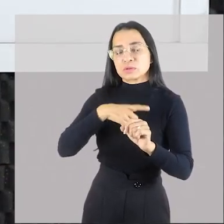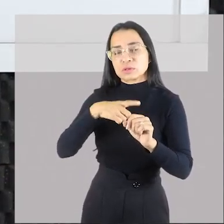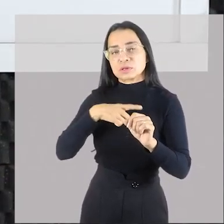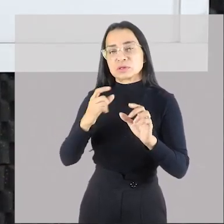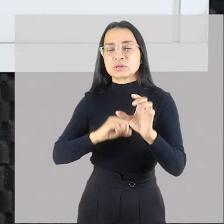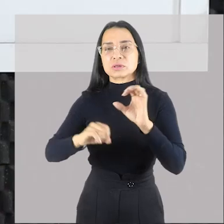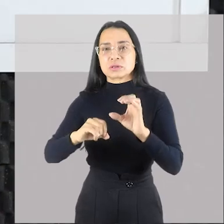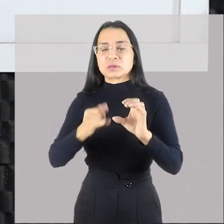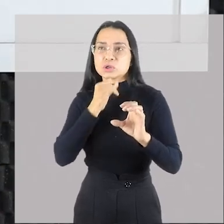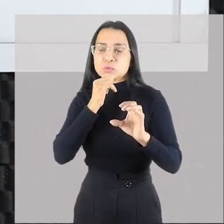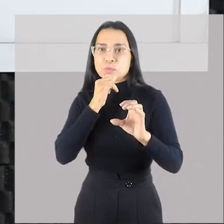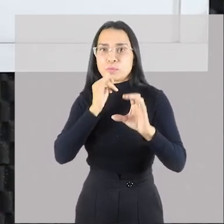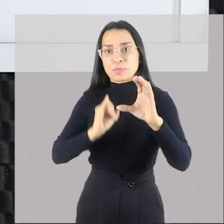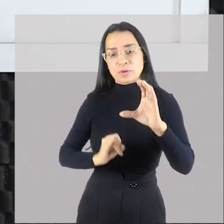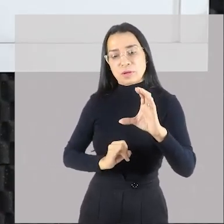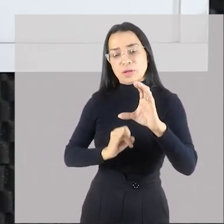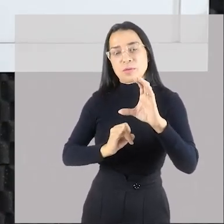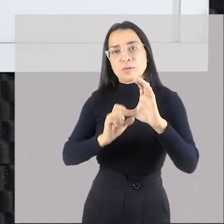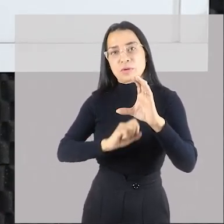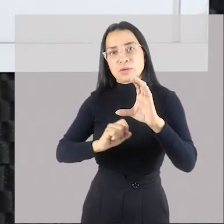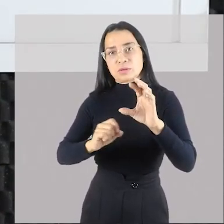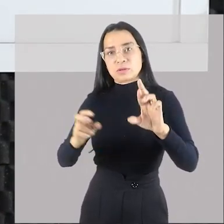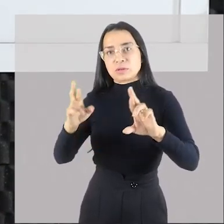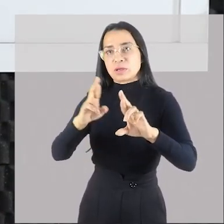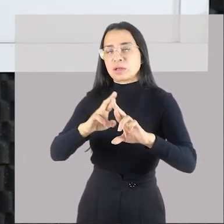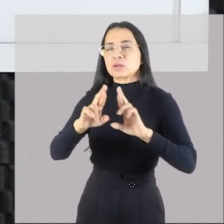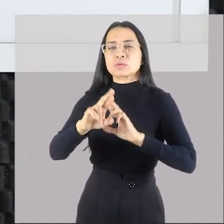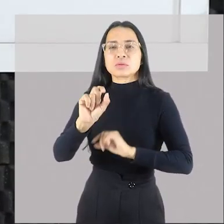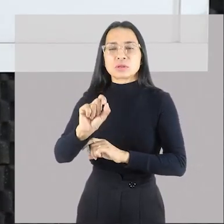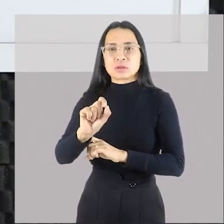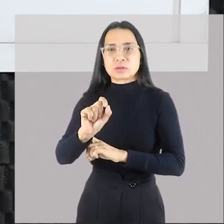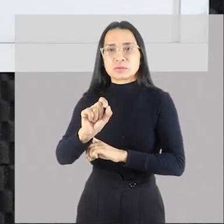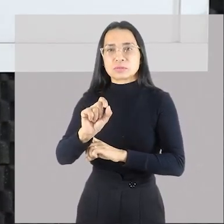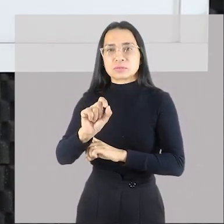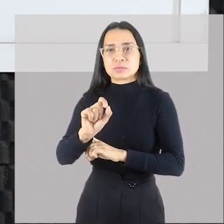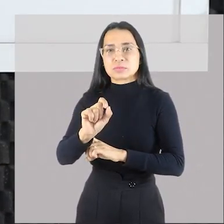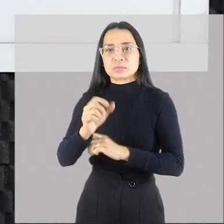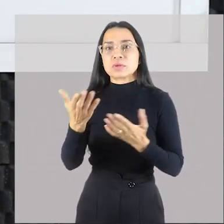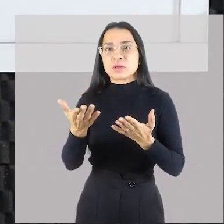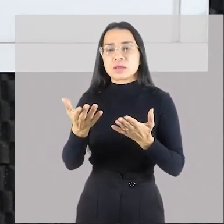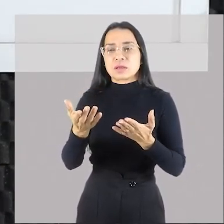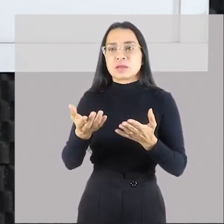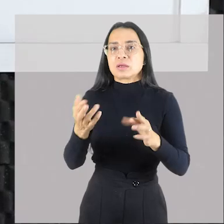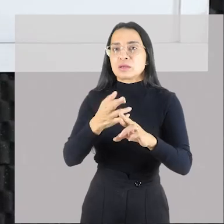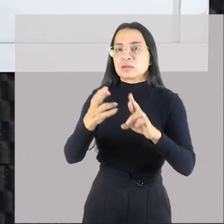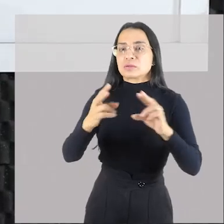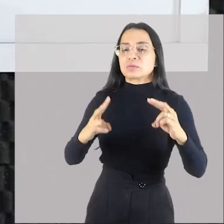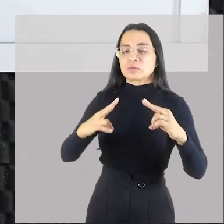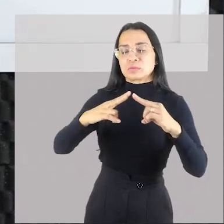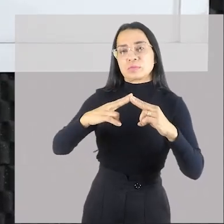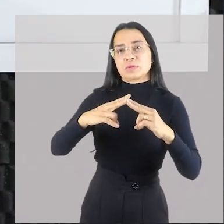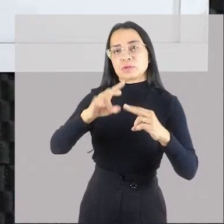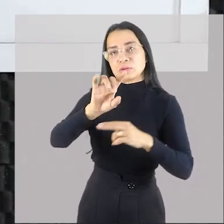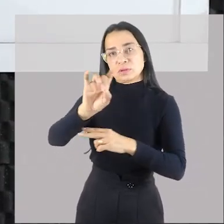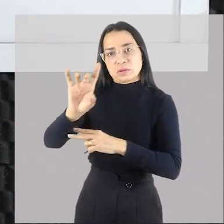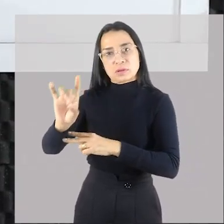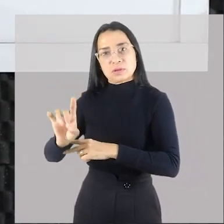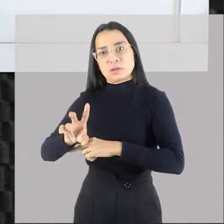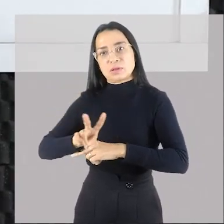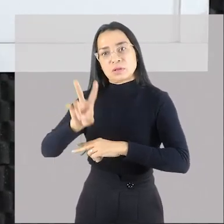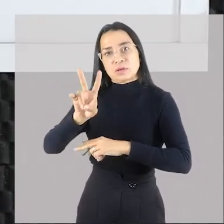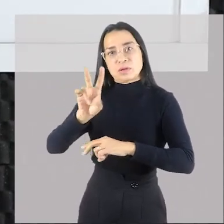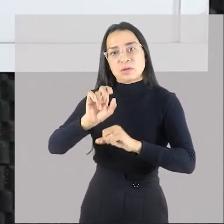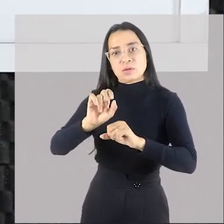imagem mesmo? É o valor que ele está relacionado. A relação não se dá aos pares. Cada valor de x não faz par com o valor de